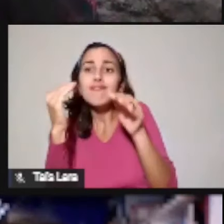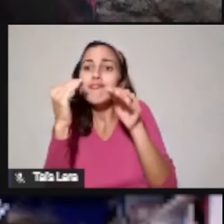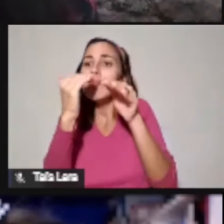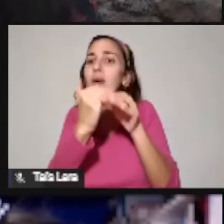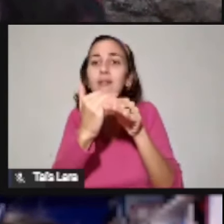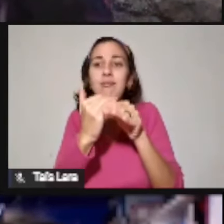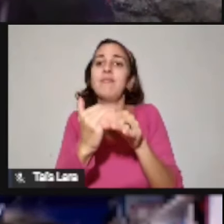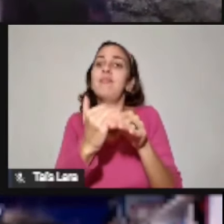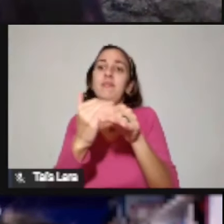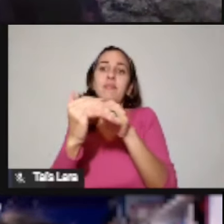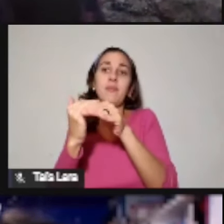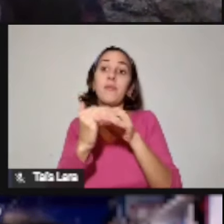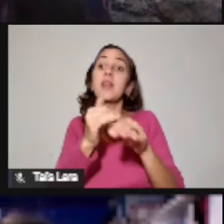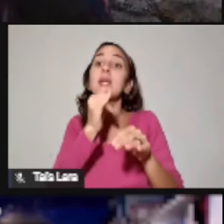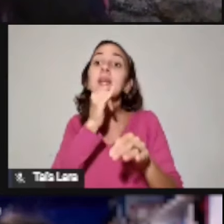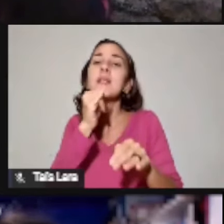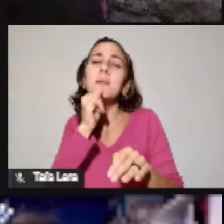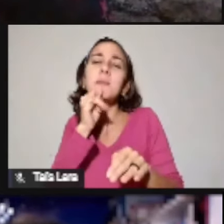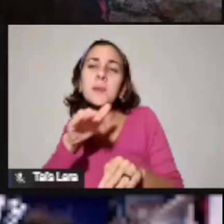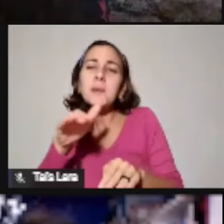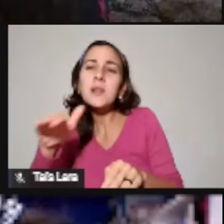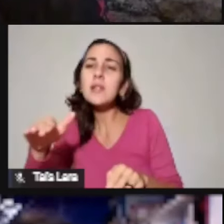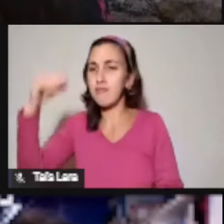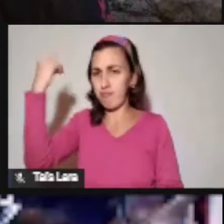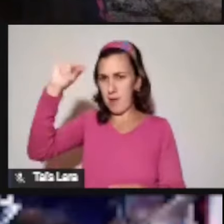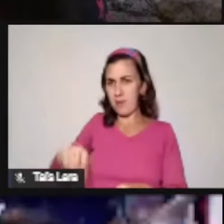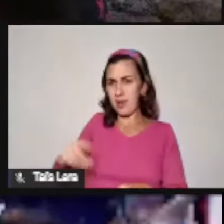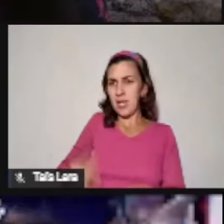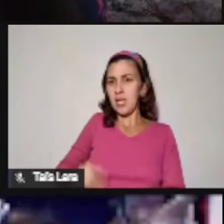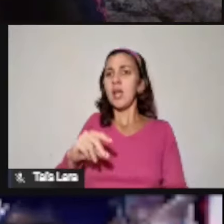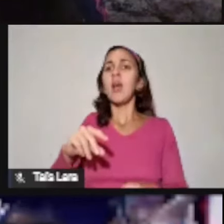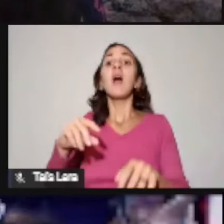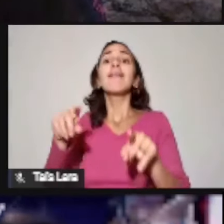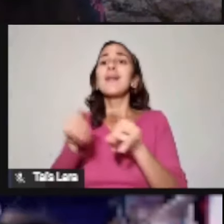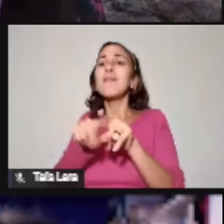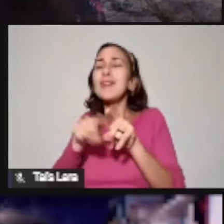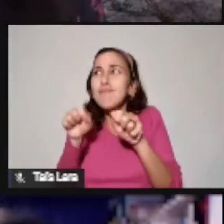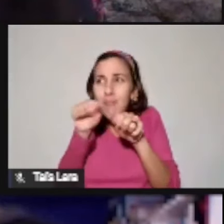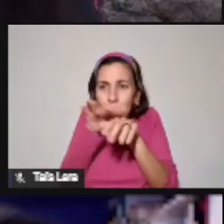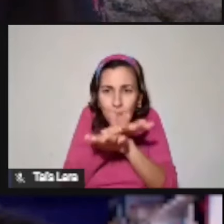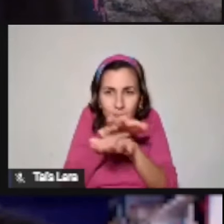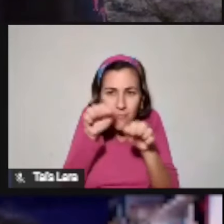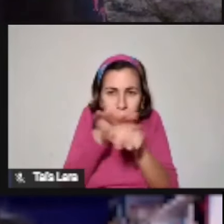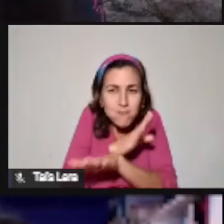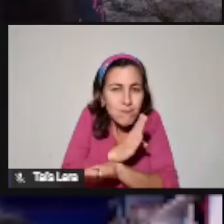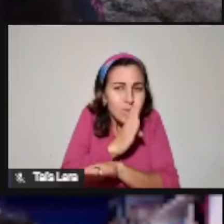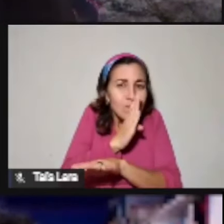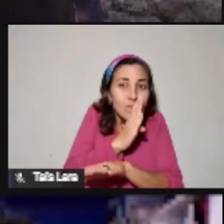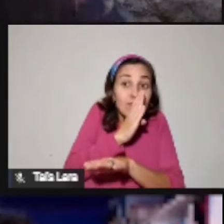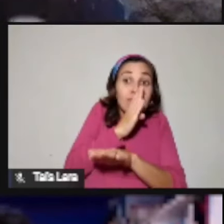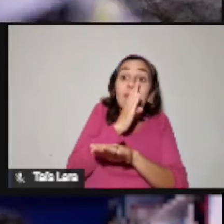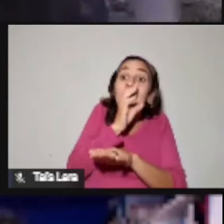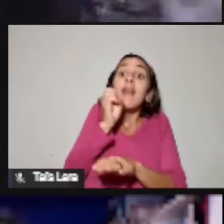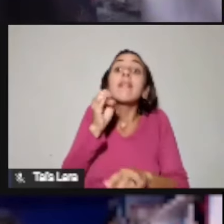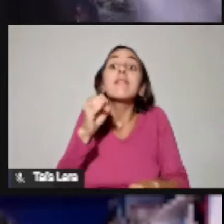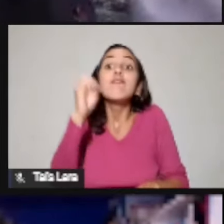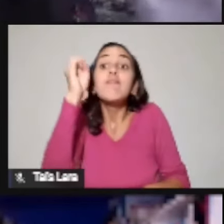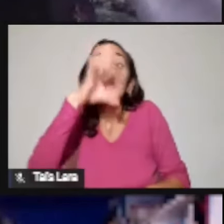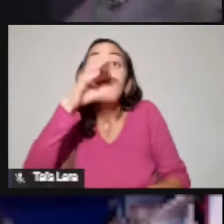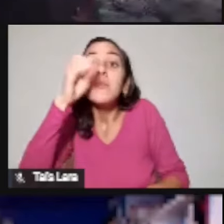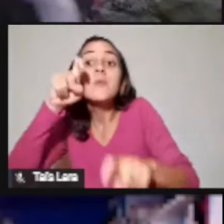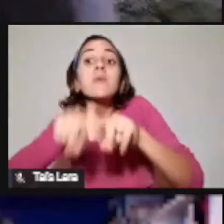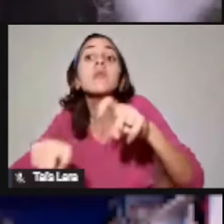ela tende a buscar menos ajuda e a se calar mais. Então, a gente já deu aí todos os motivos para vocês. Se está